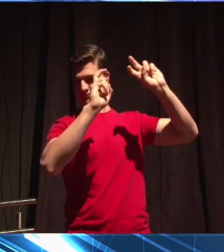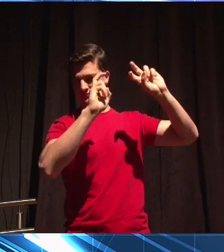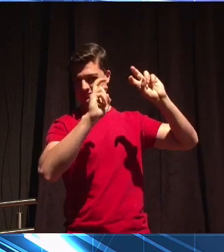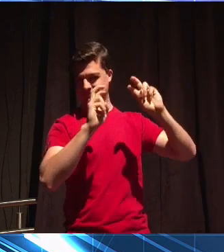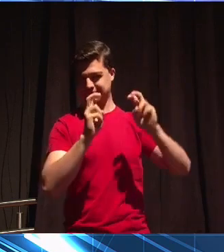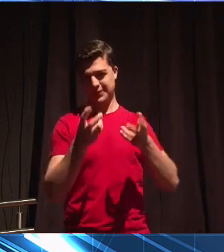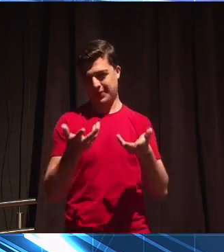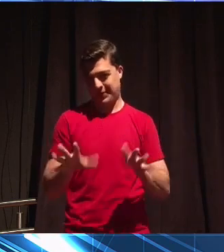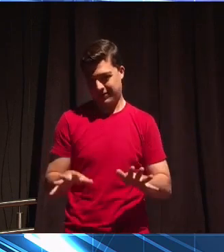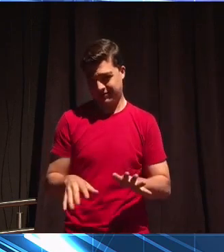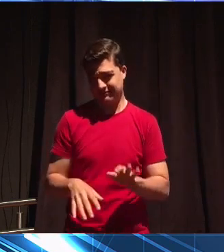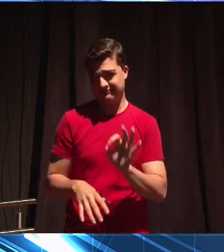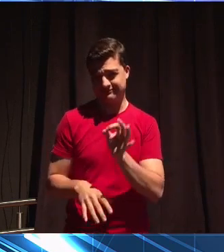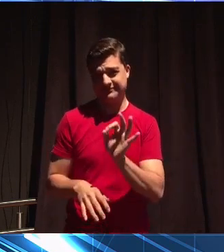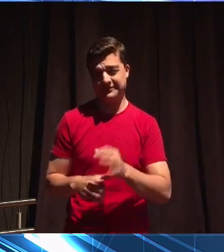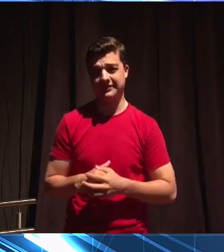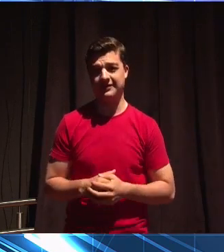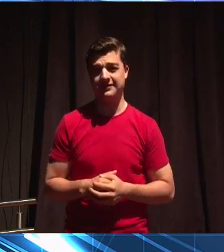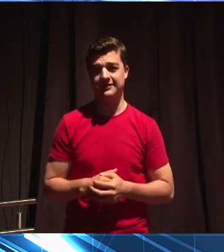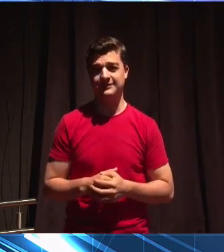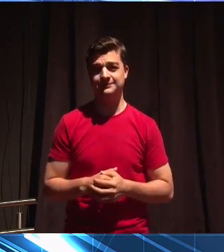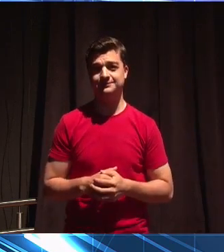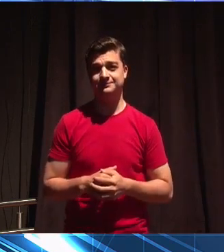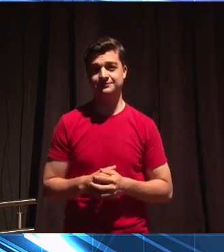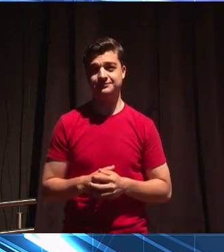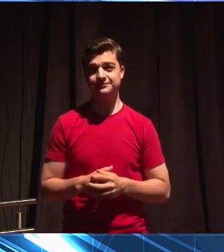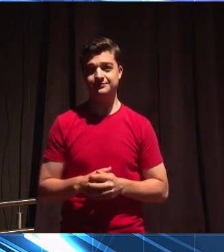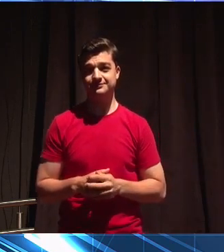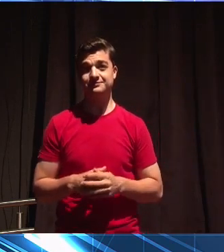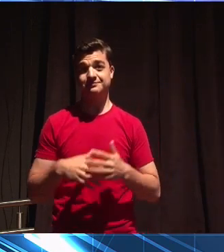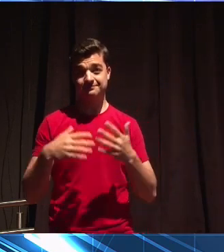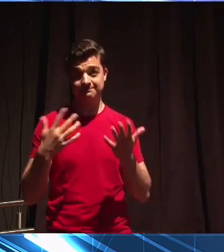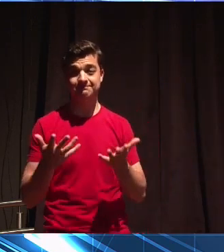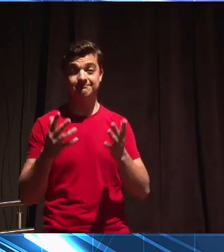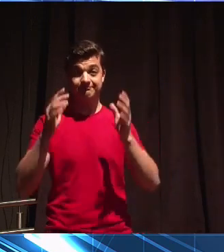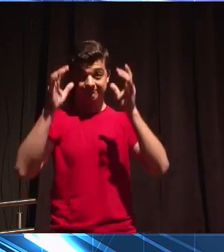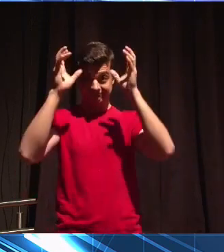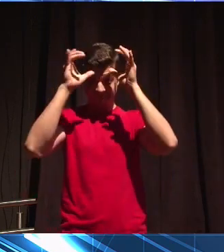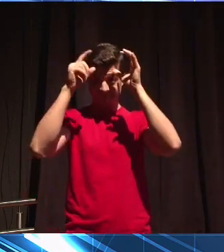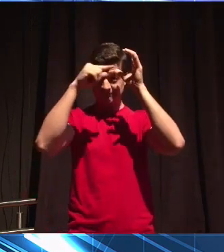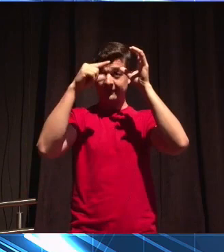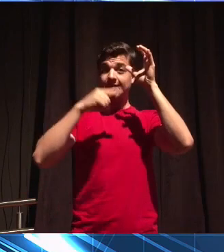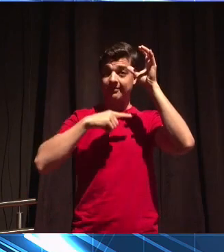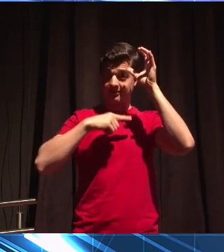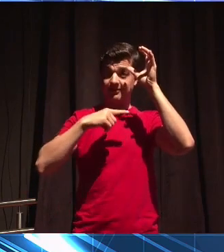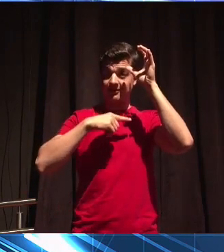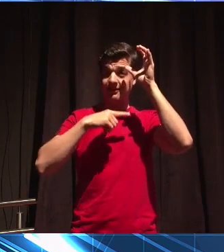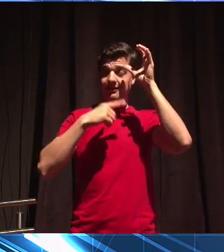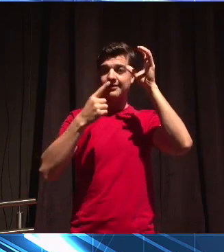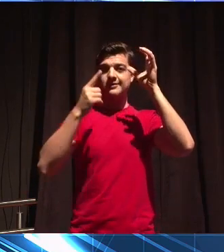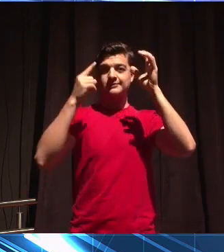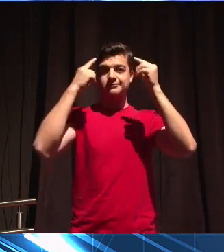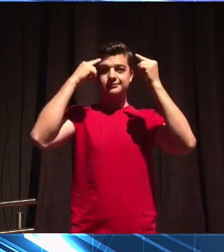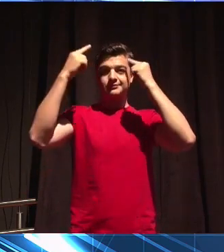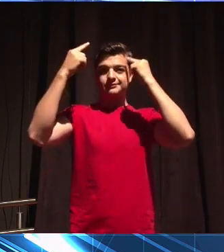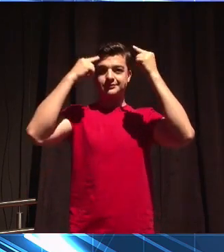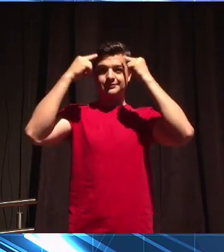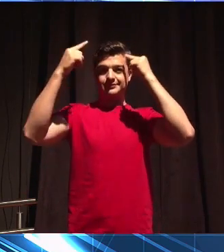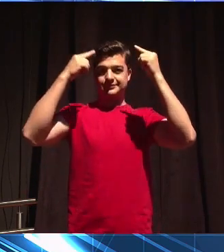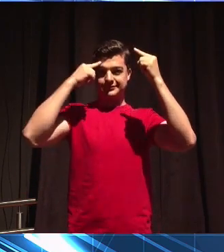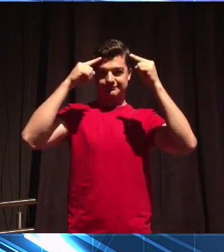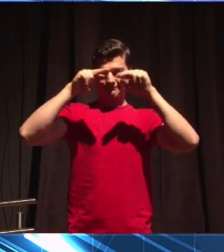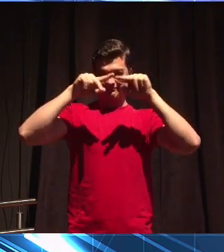que está sendo desenvolvida, que é justamente a gente pegar o que o cérebro tem de onda e fazer uma imagem dela, que é o caso, por exemplo,